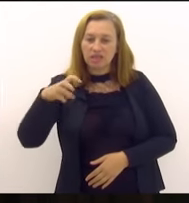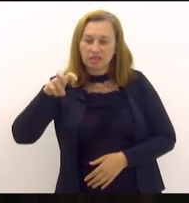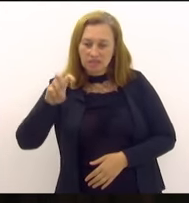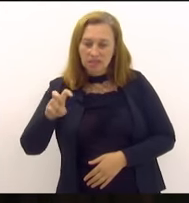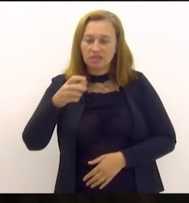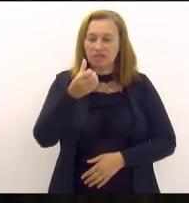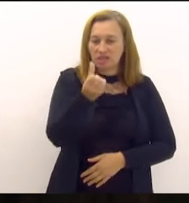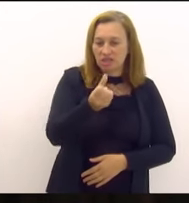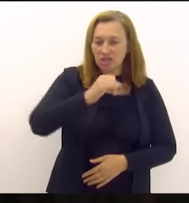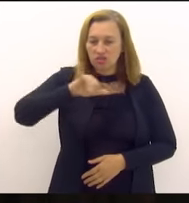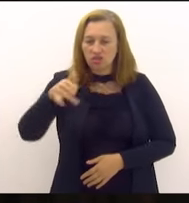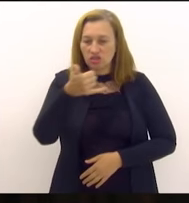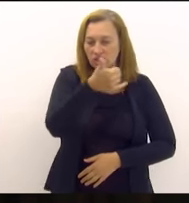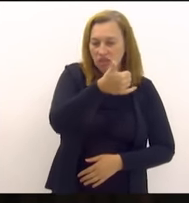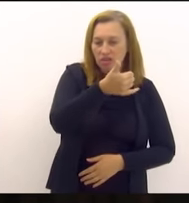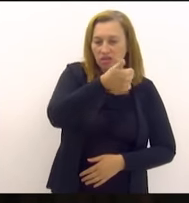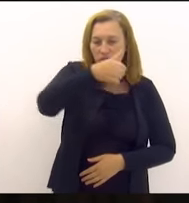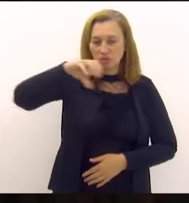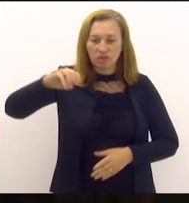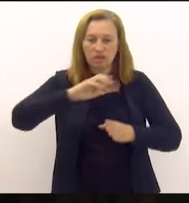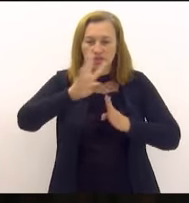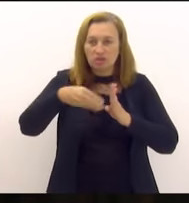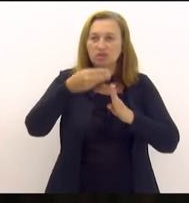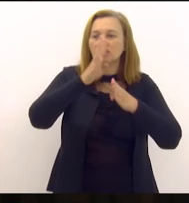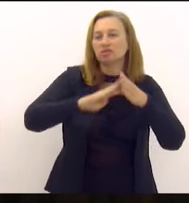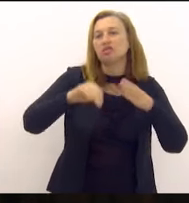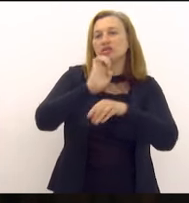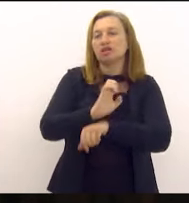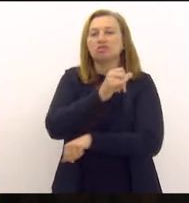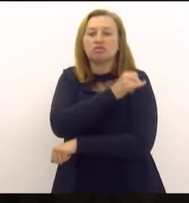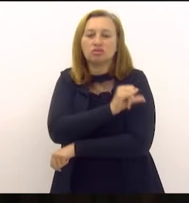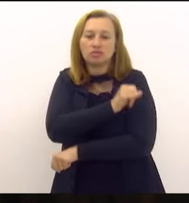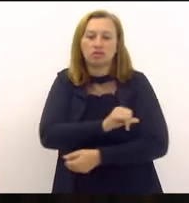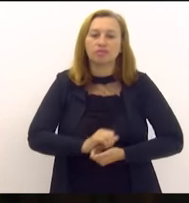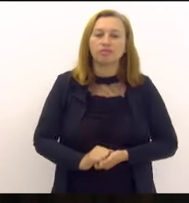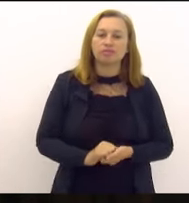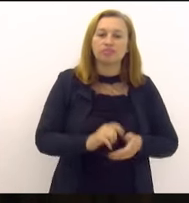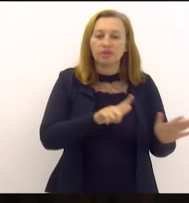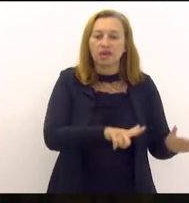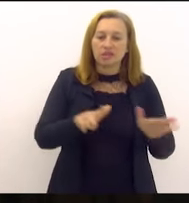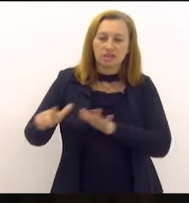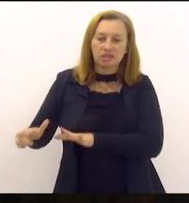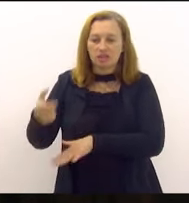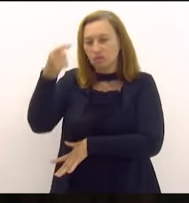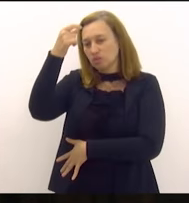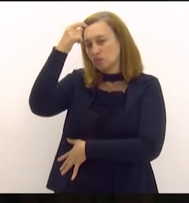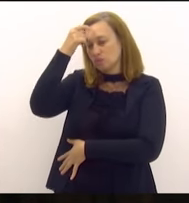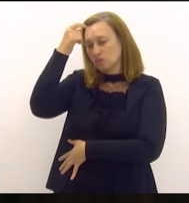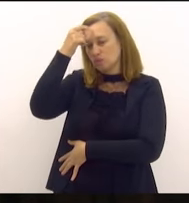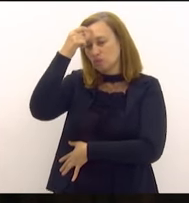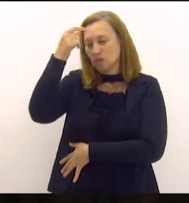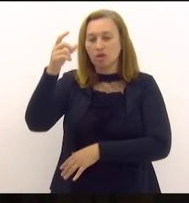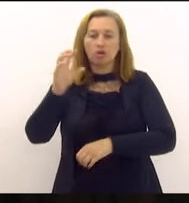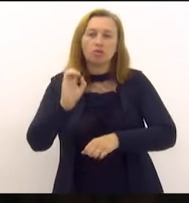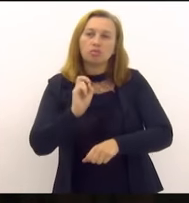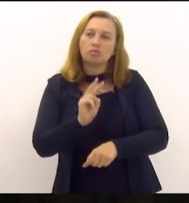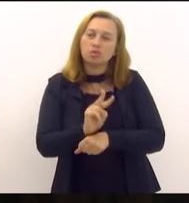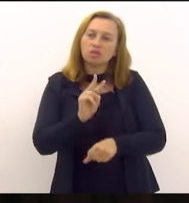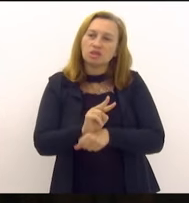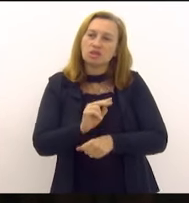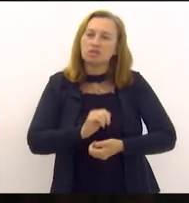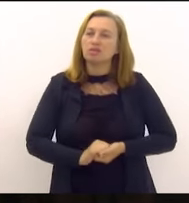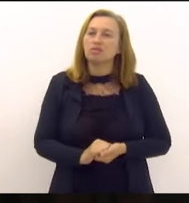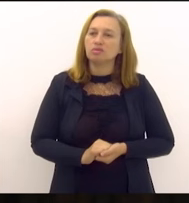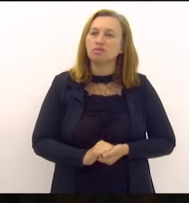2010, incluindo no calendário oficial do Estado do Rio de Janeiro a semana de conscientização e prevenção dos males